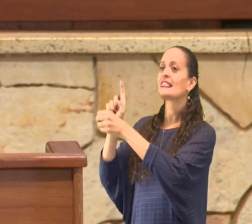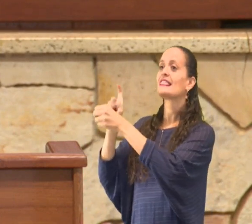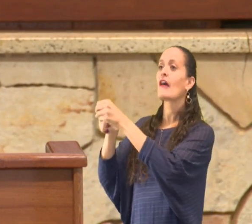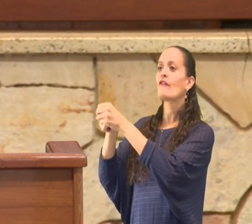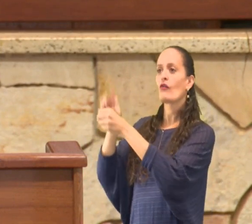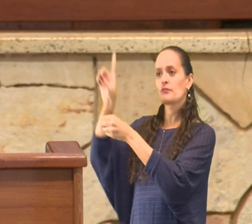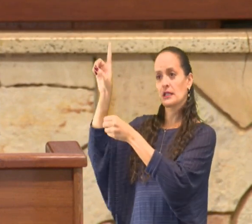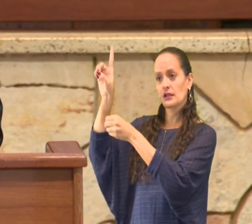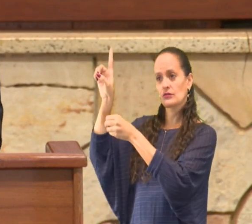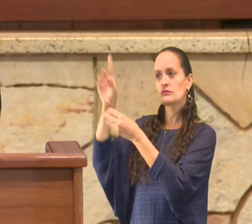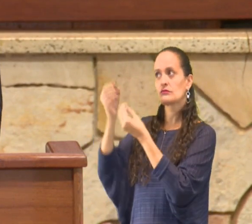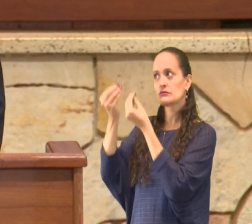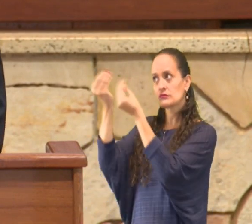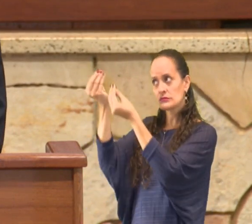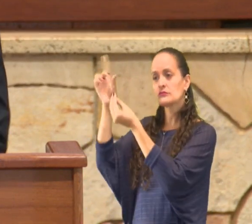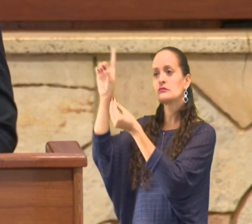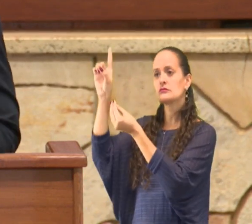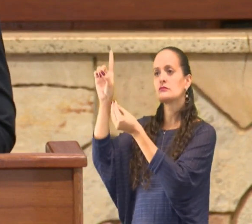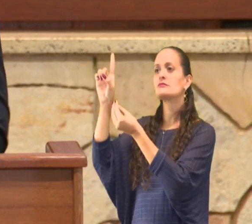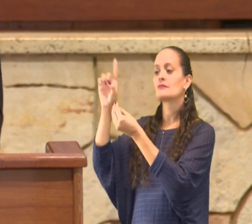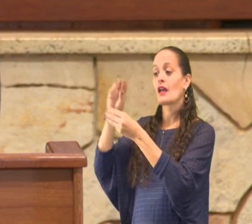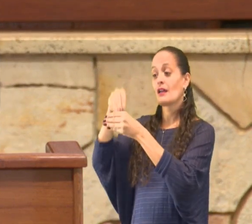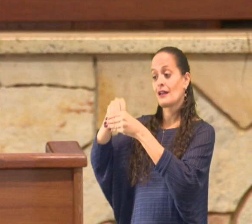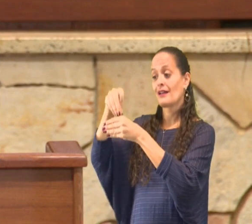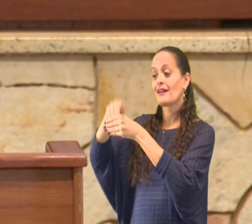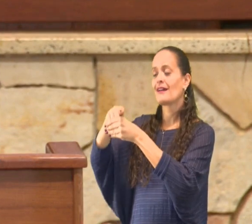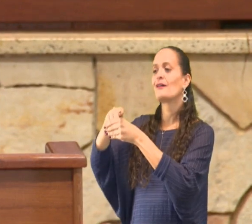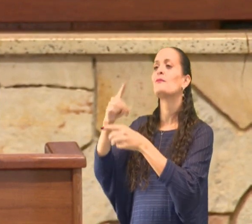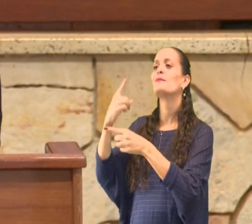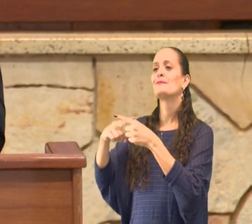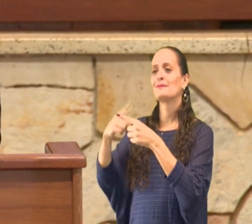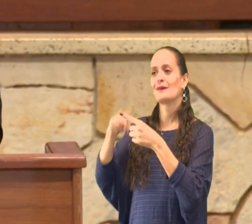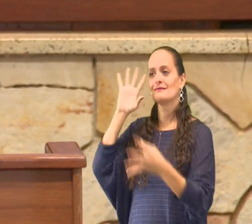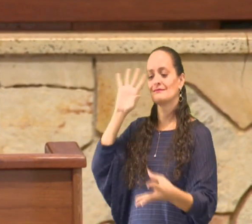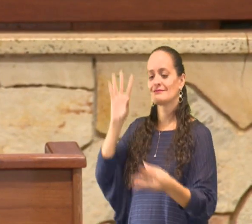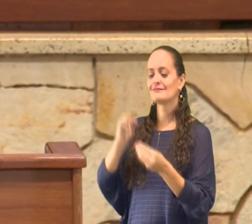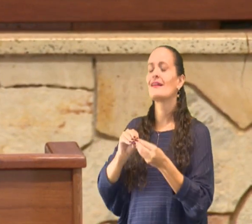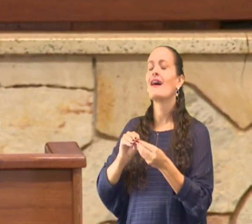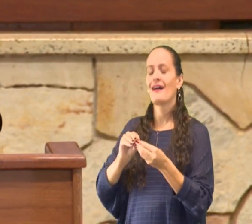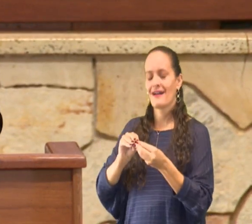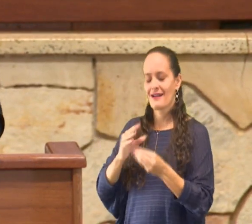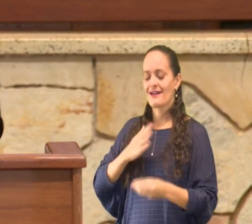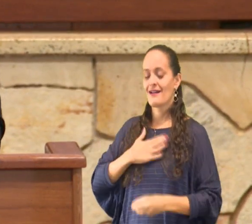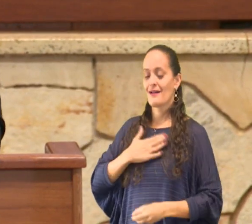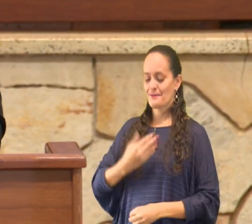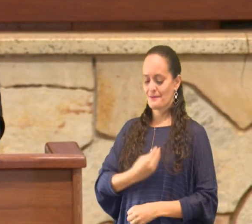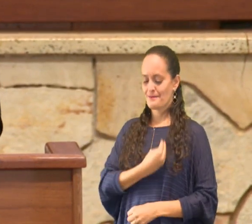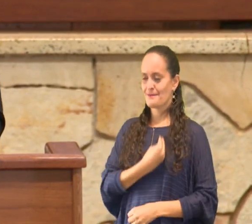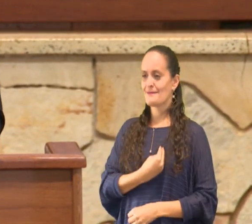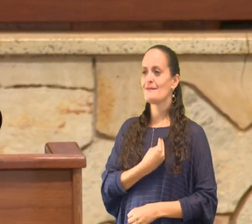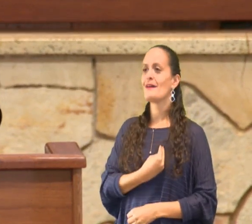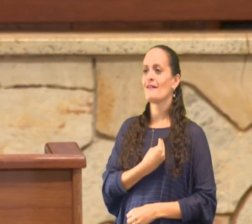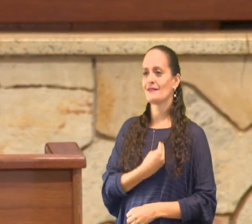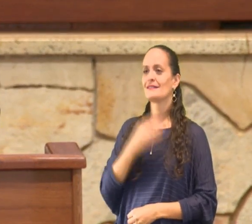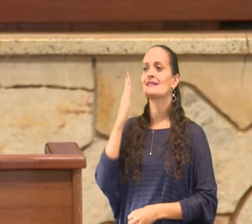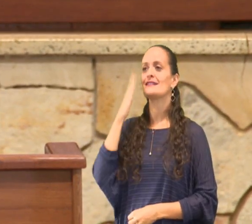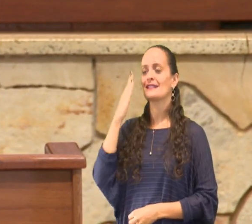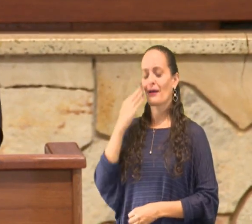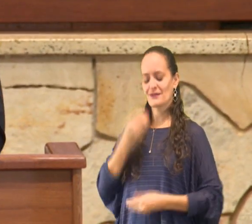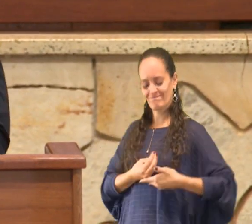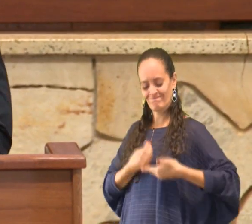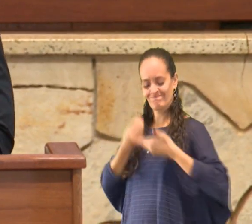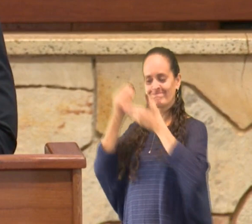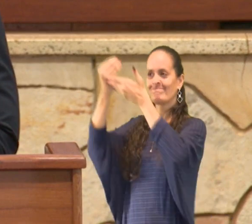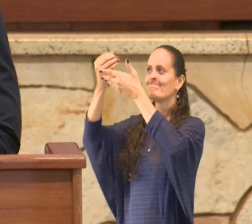porque nós estamos reconhecendo que a nossa vida já está completamente, inteiramente dedicada